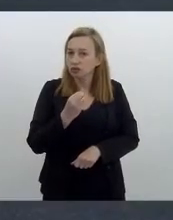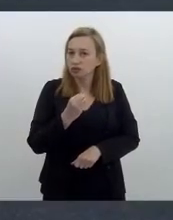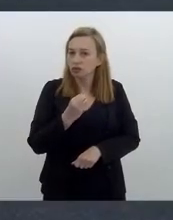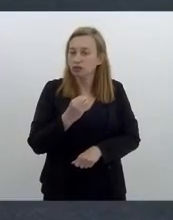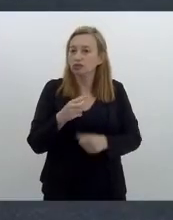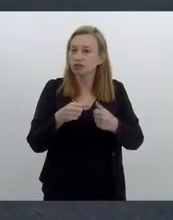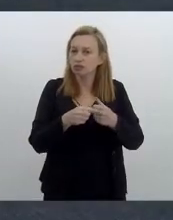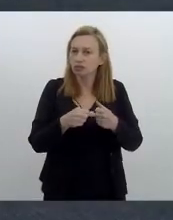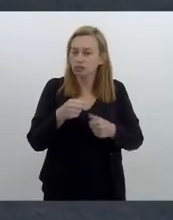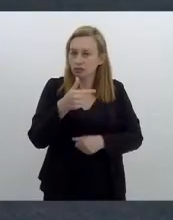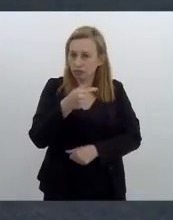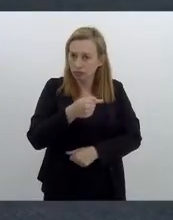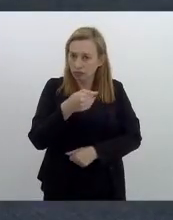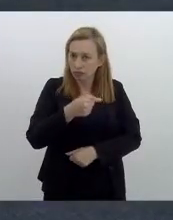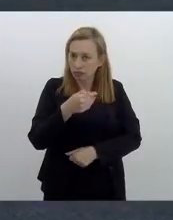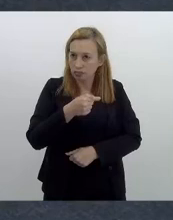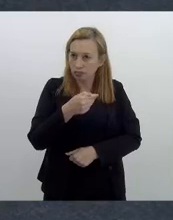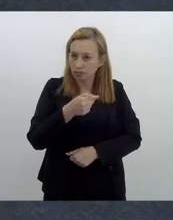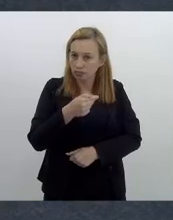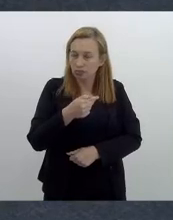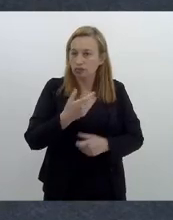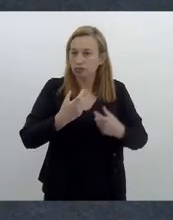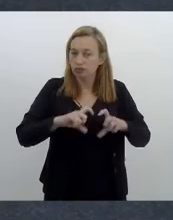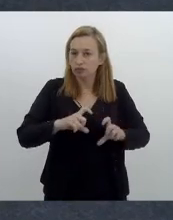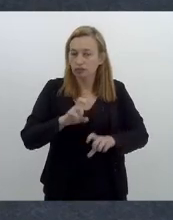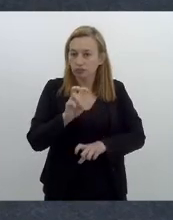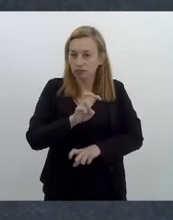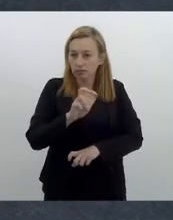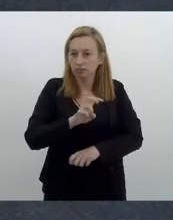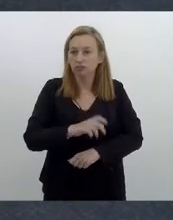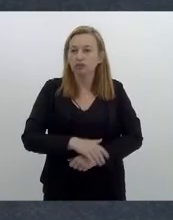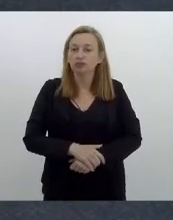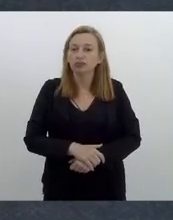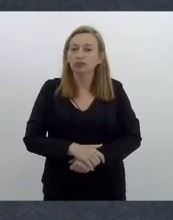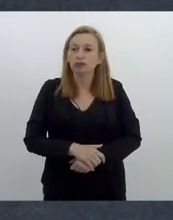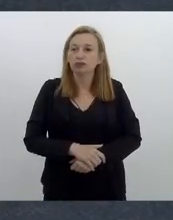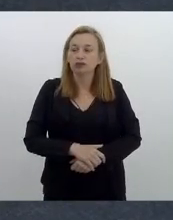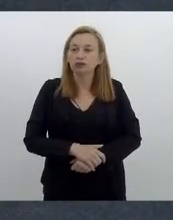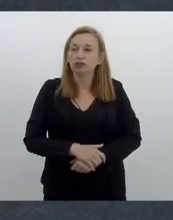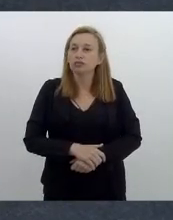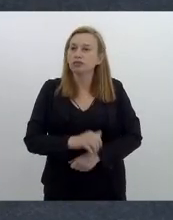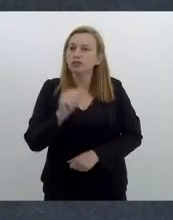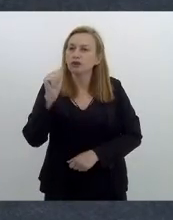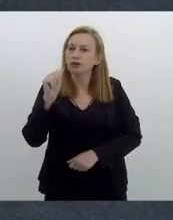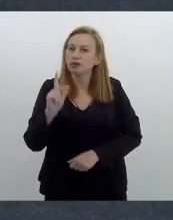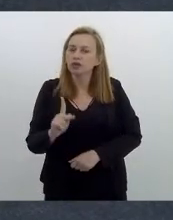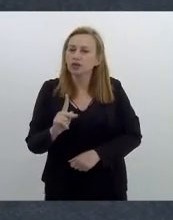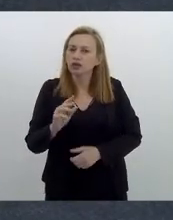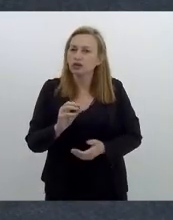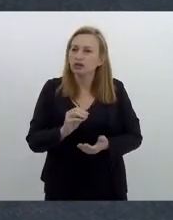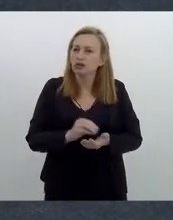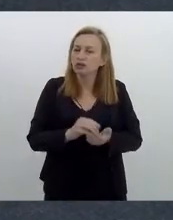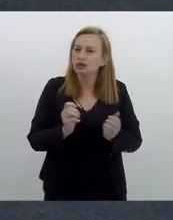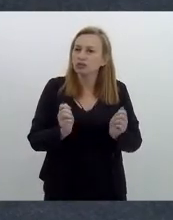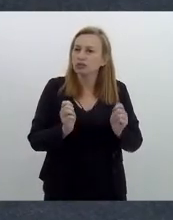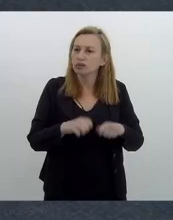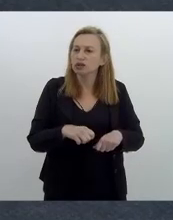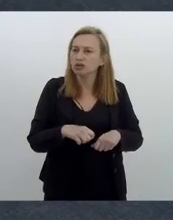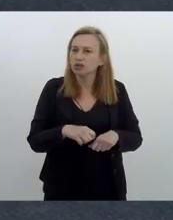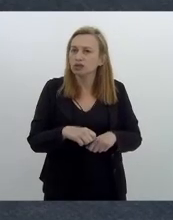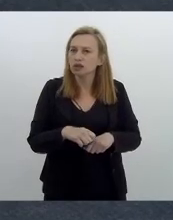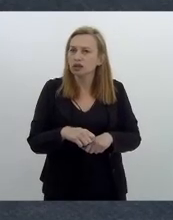Artigo 7º Parágrafo 5º No caso de aposentadoria Por incapacidade permanente